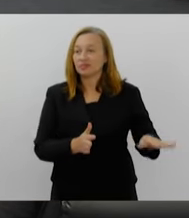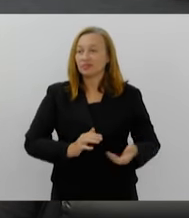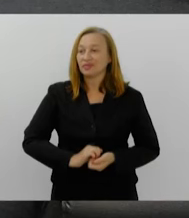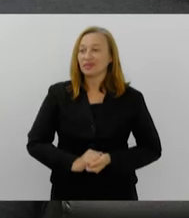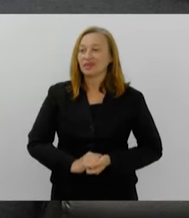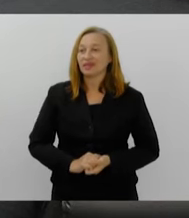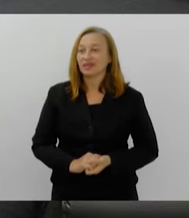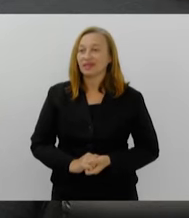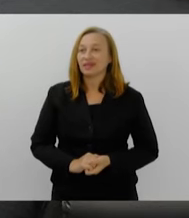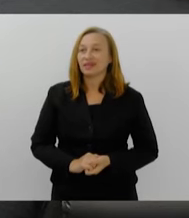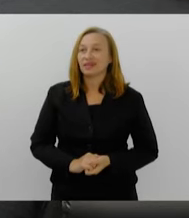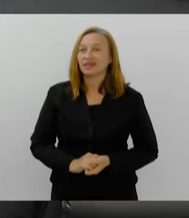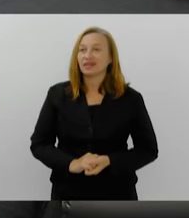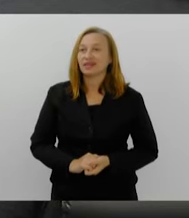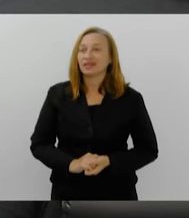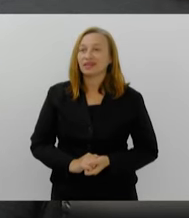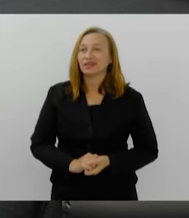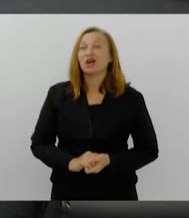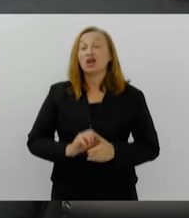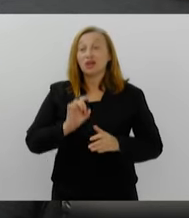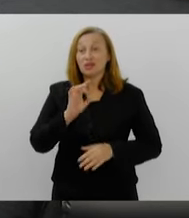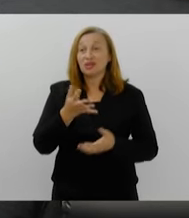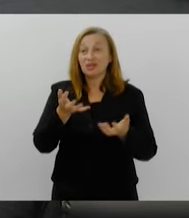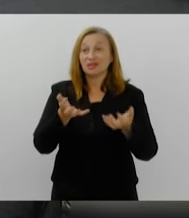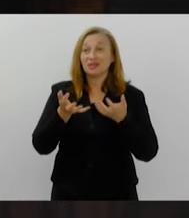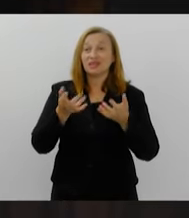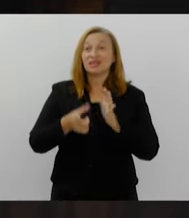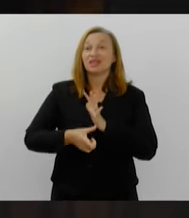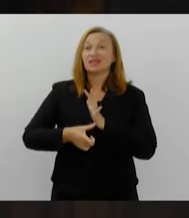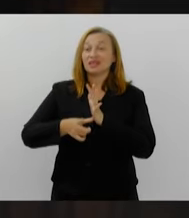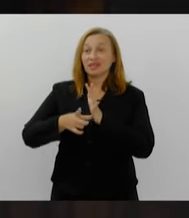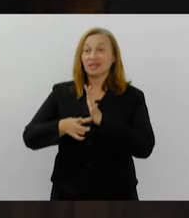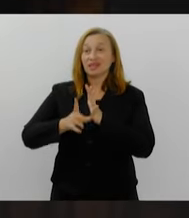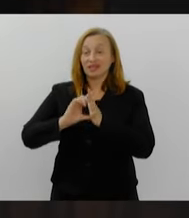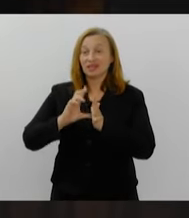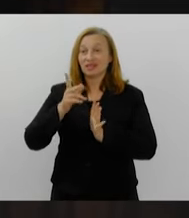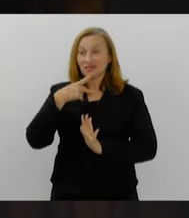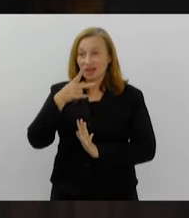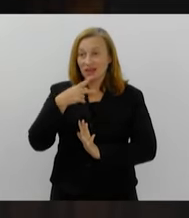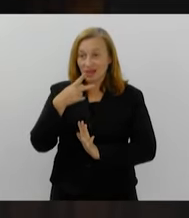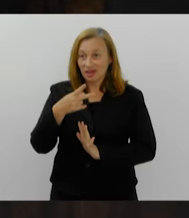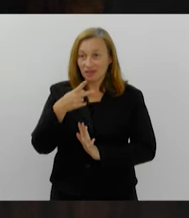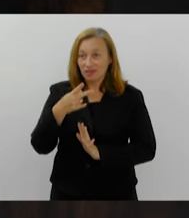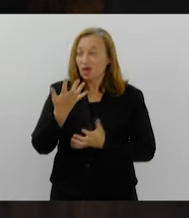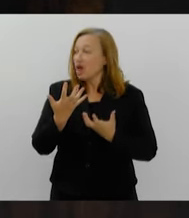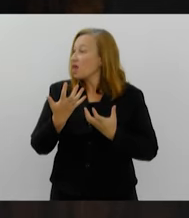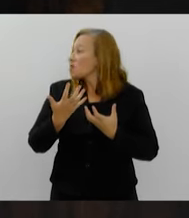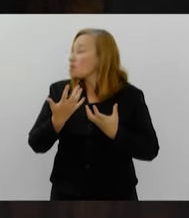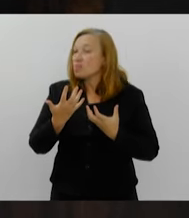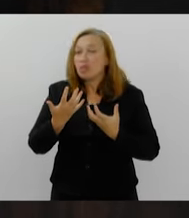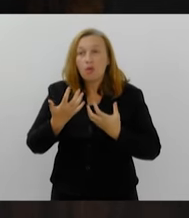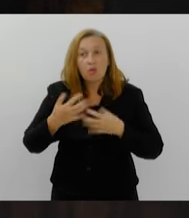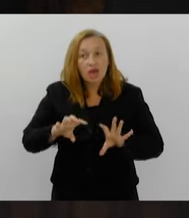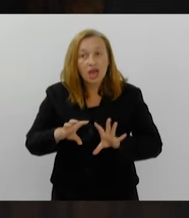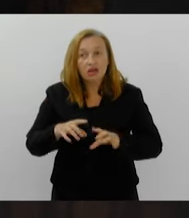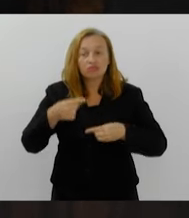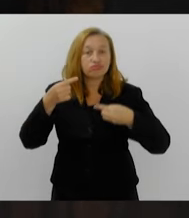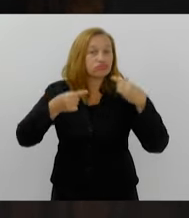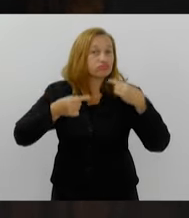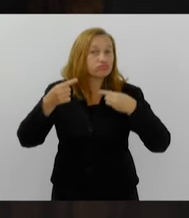vou lhe dar a palavra, mas eu só queria antecipadamente já dizer que eu não vou permitir